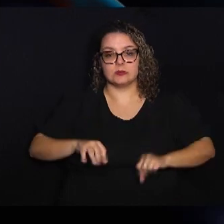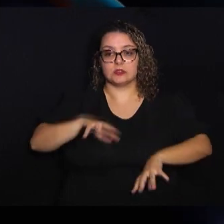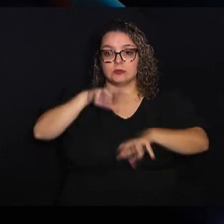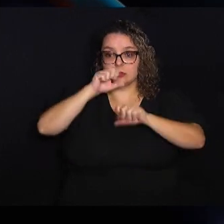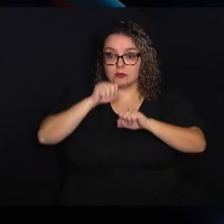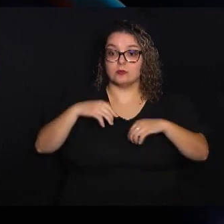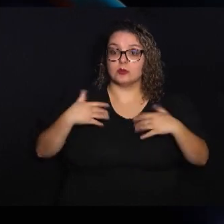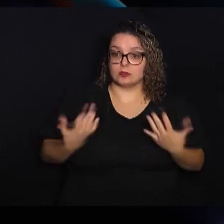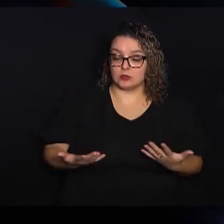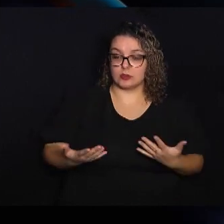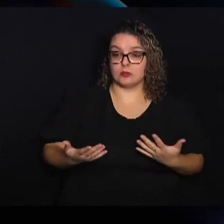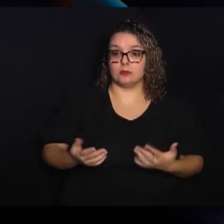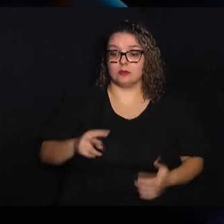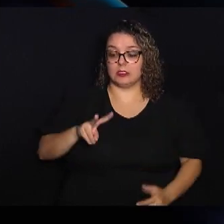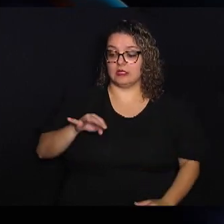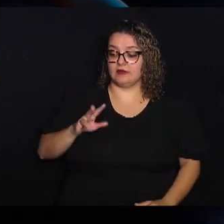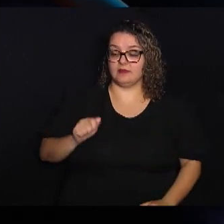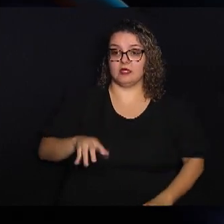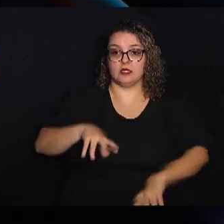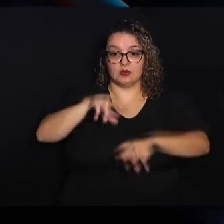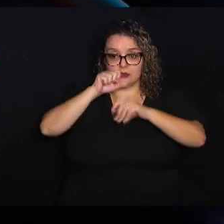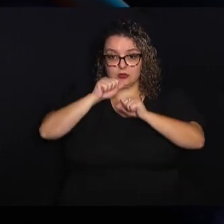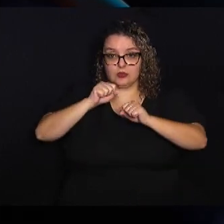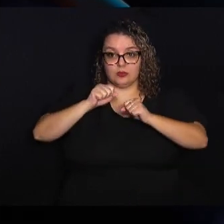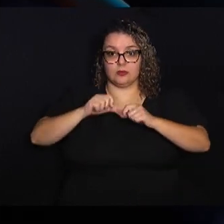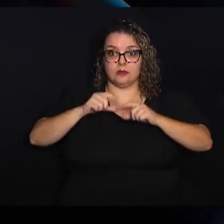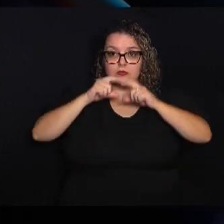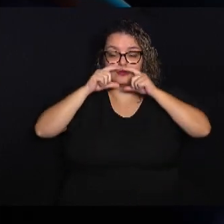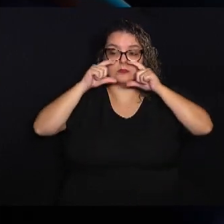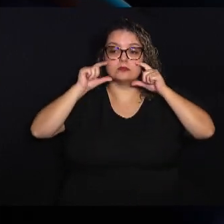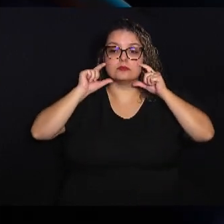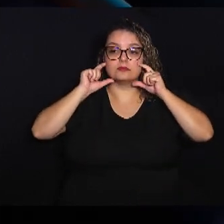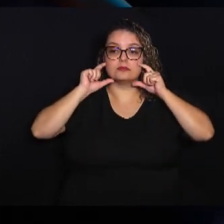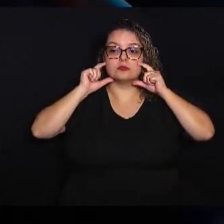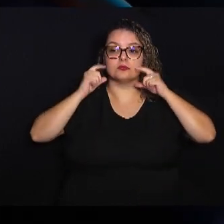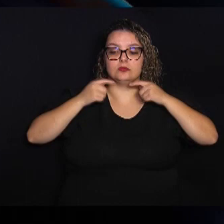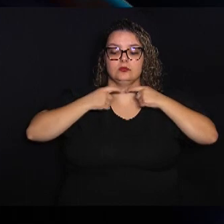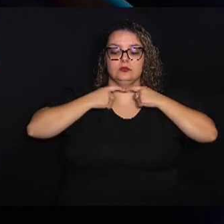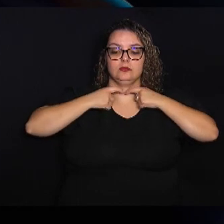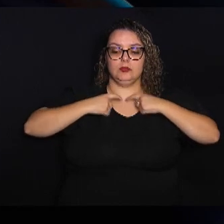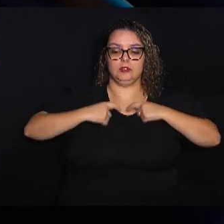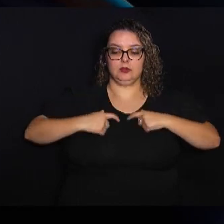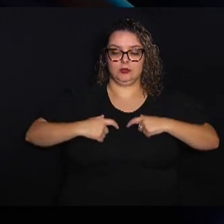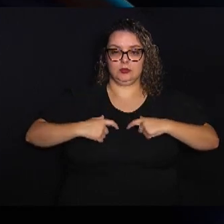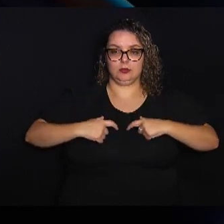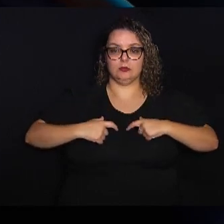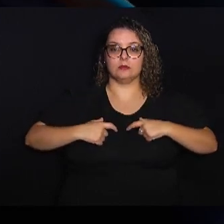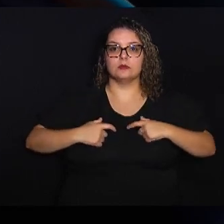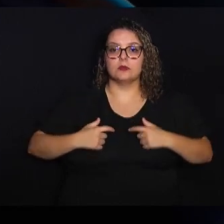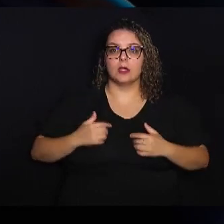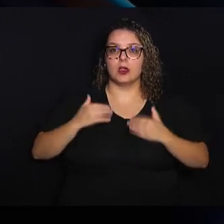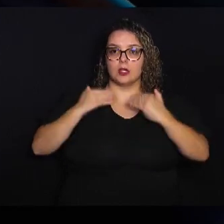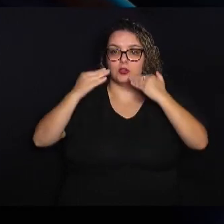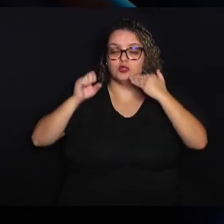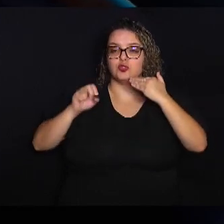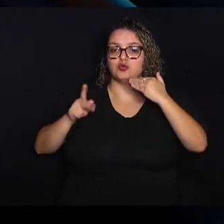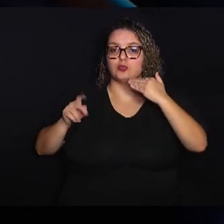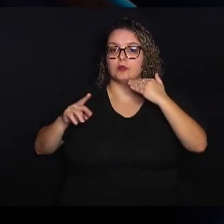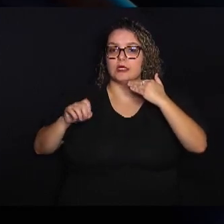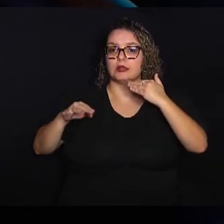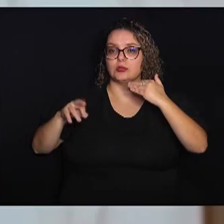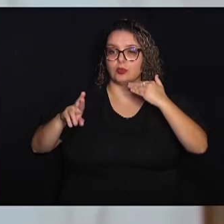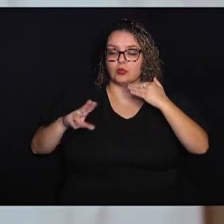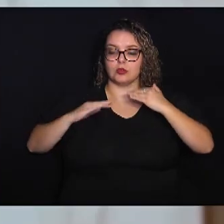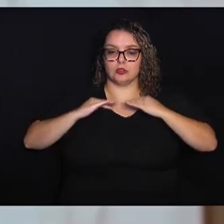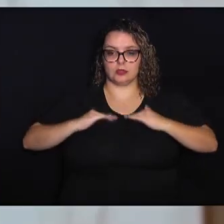então, pela via respiratória aqui de cima, superior, e a via respiratória que fica mais embaixo, inferior. Além das doenças